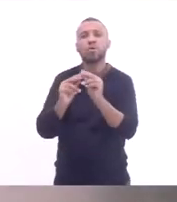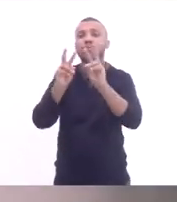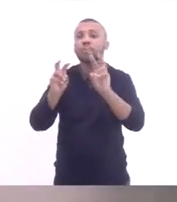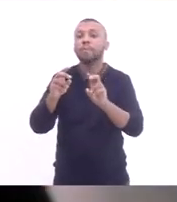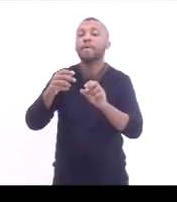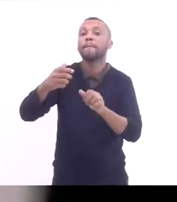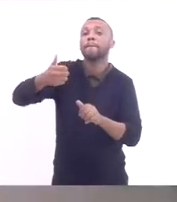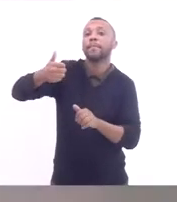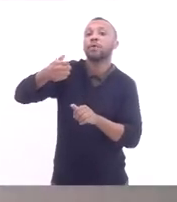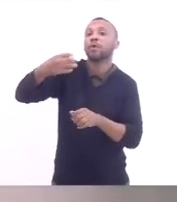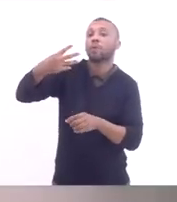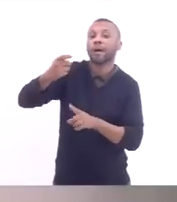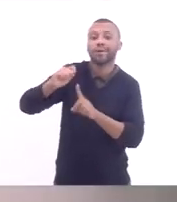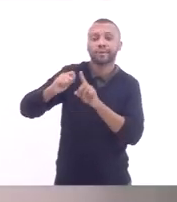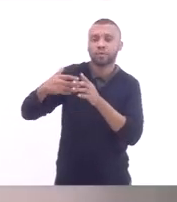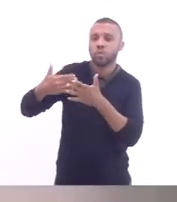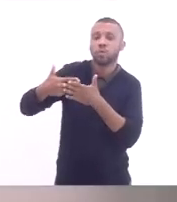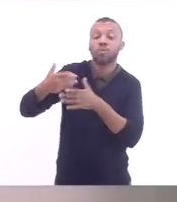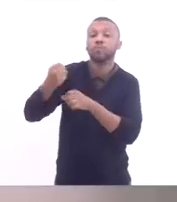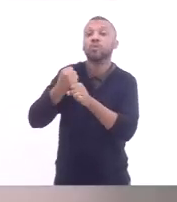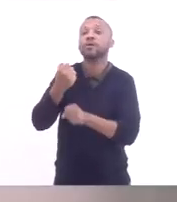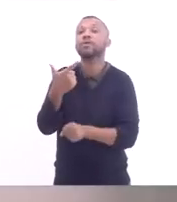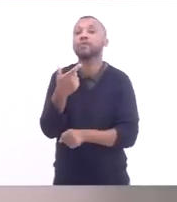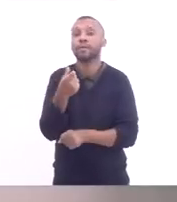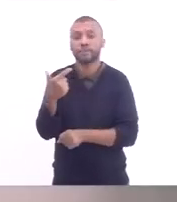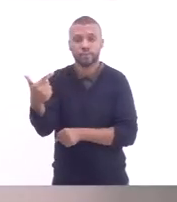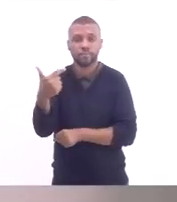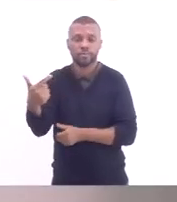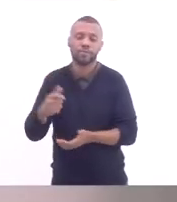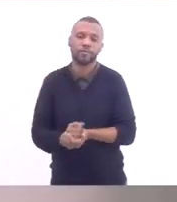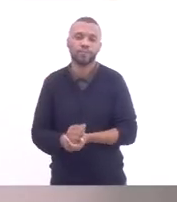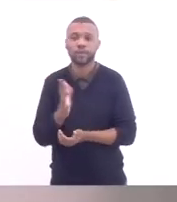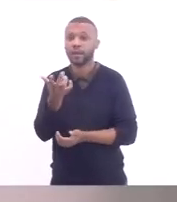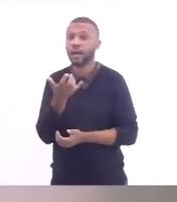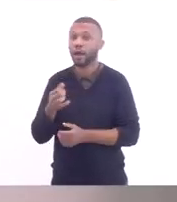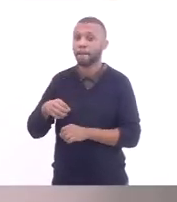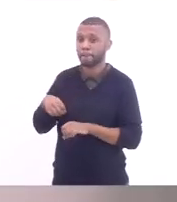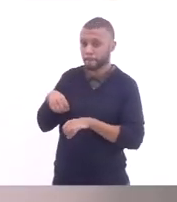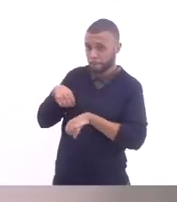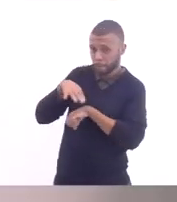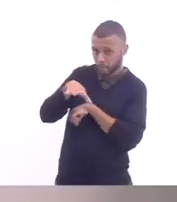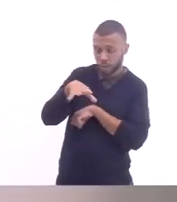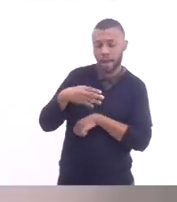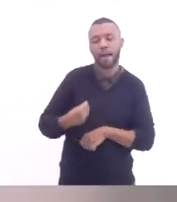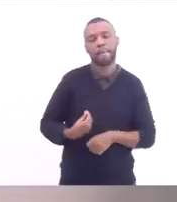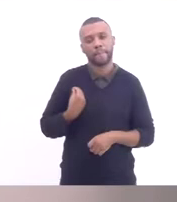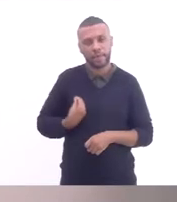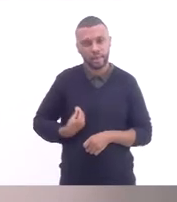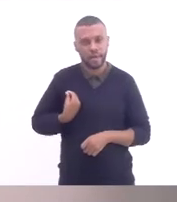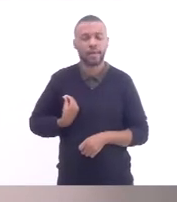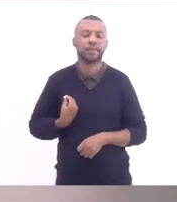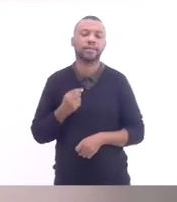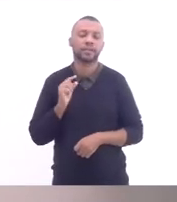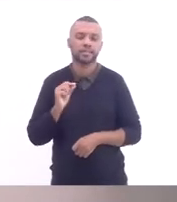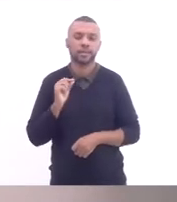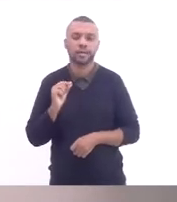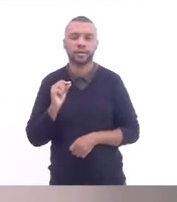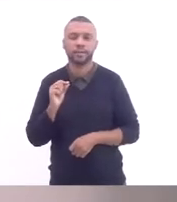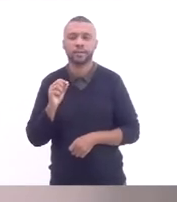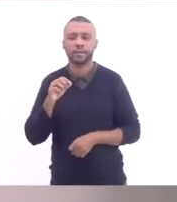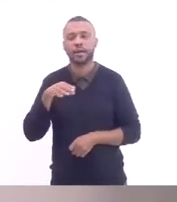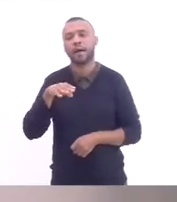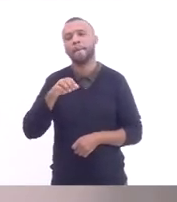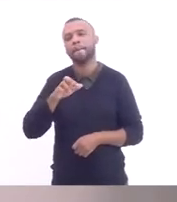quadrimestre de 2022. Desde já anunciei a presença da